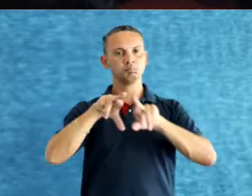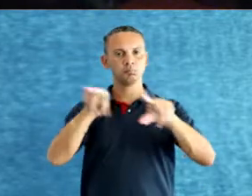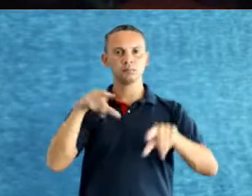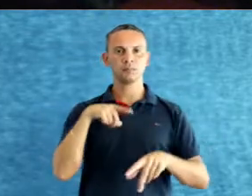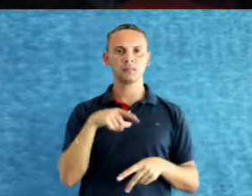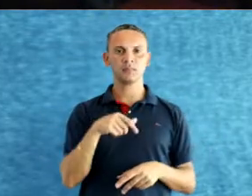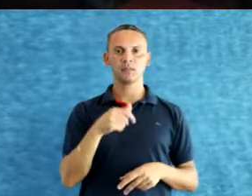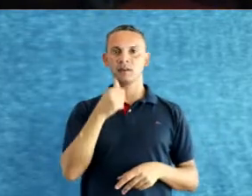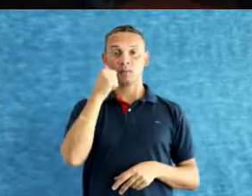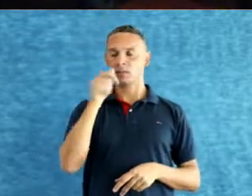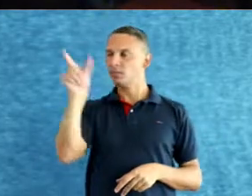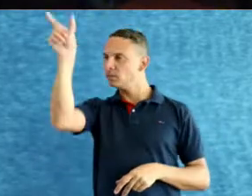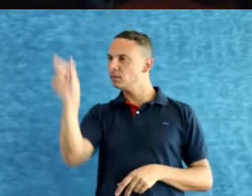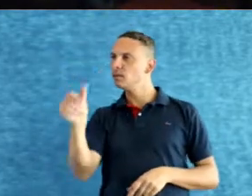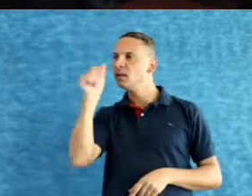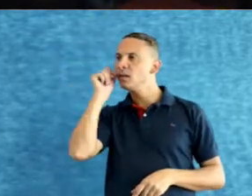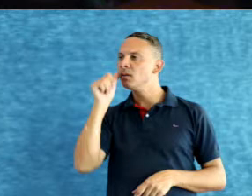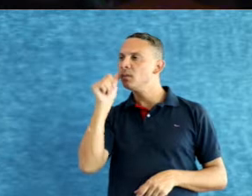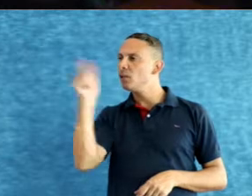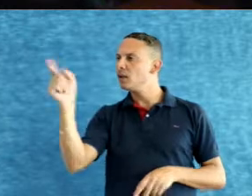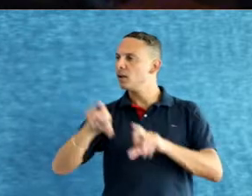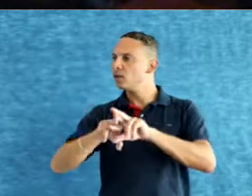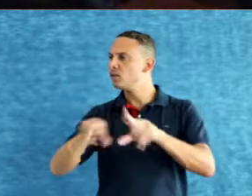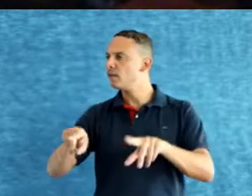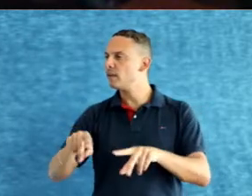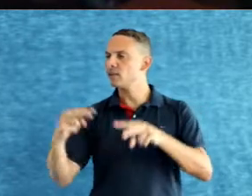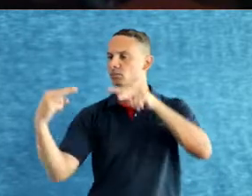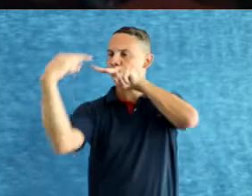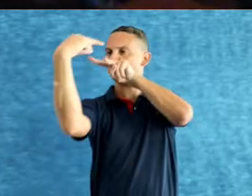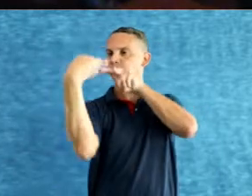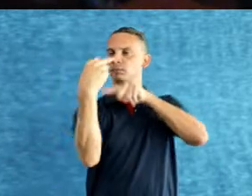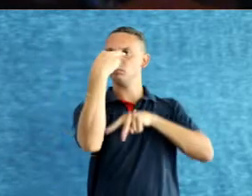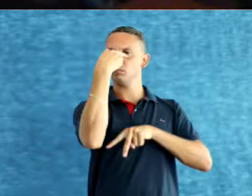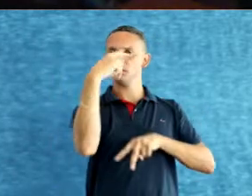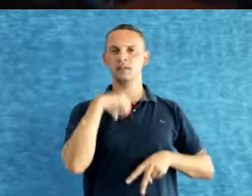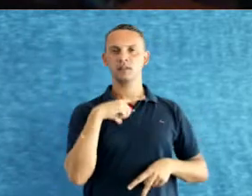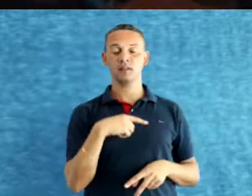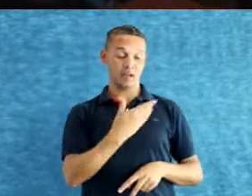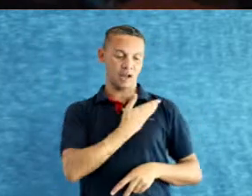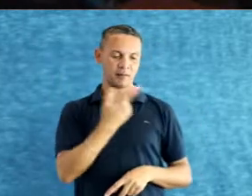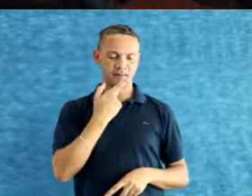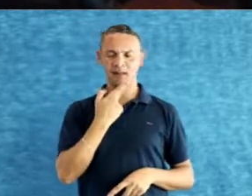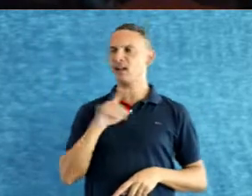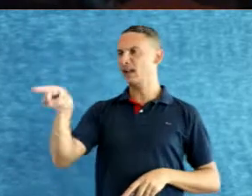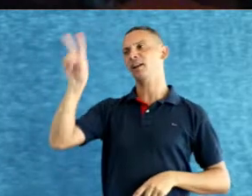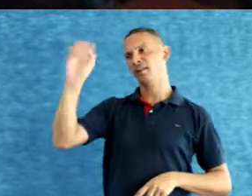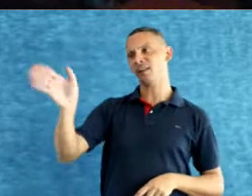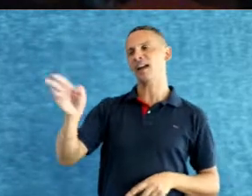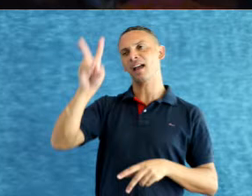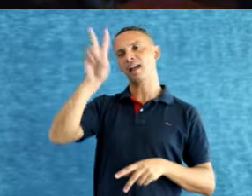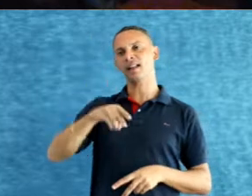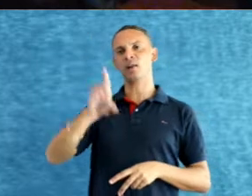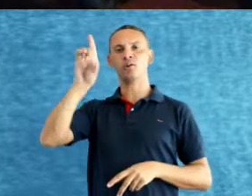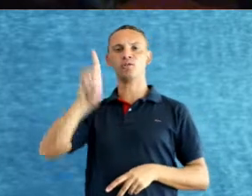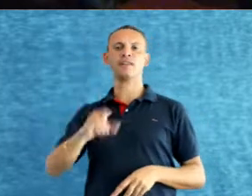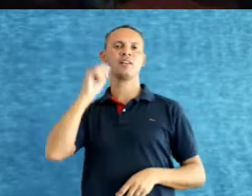a nossa escritora lá da Europa, publicou um livro, alguém que viajava e trazia notícia. Machado de Assis também. Tem uma crônicas dele que